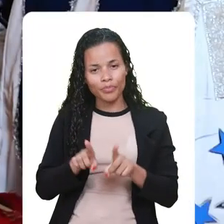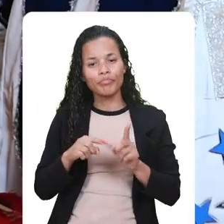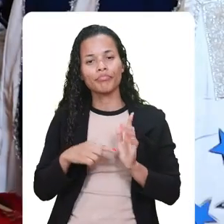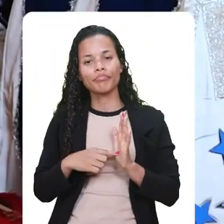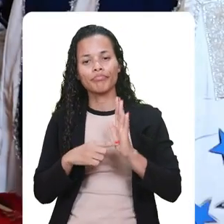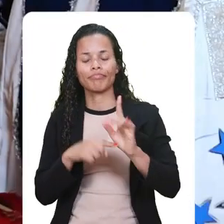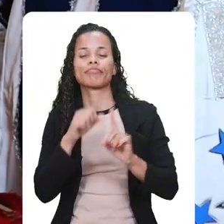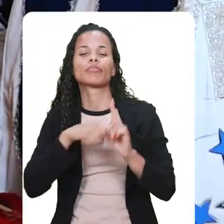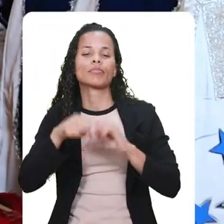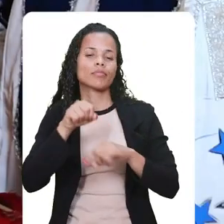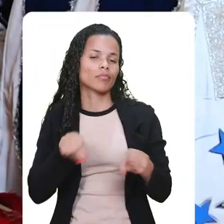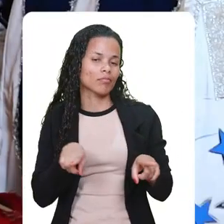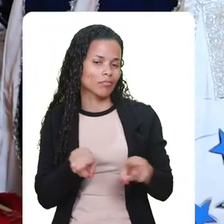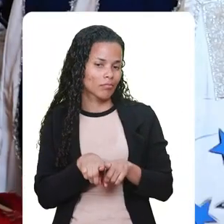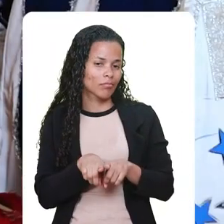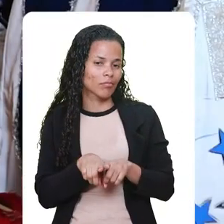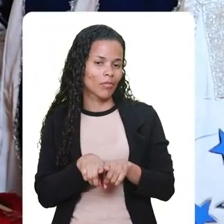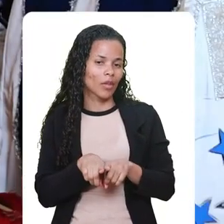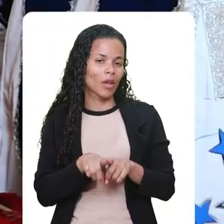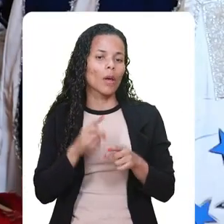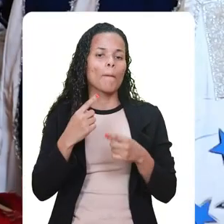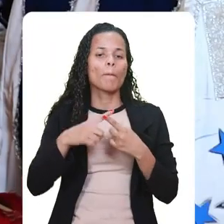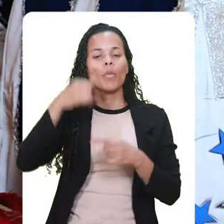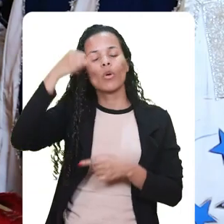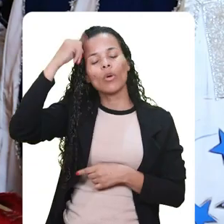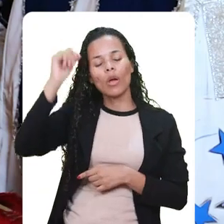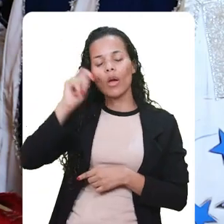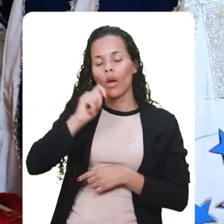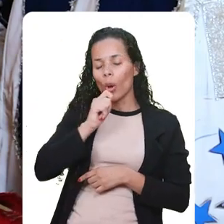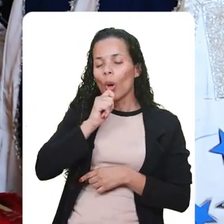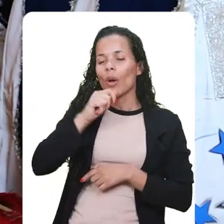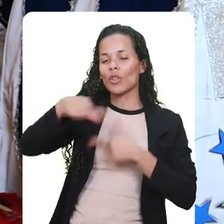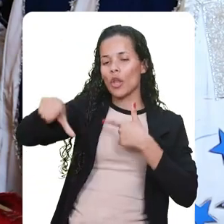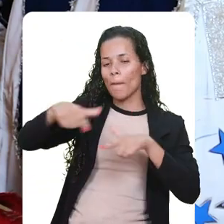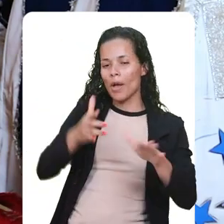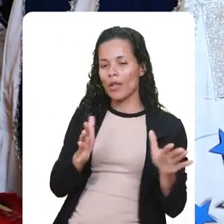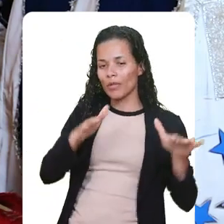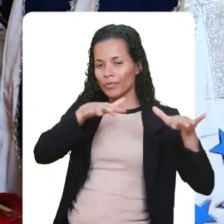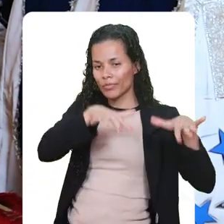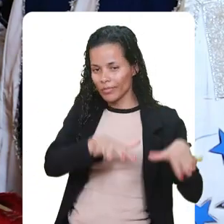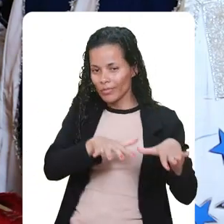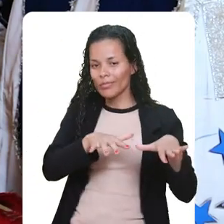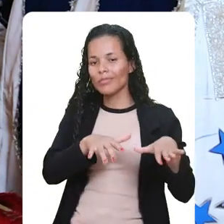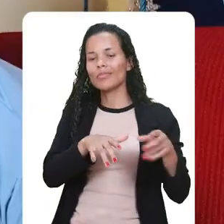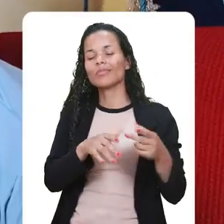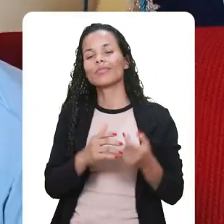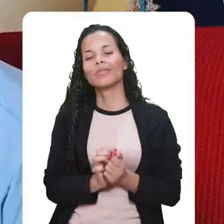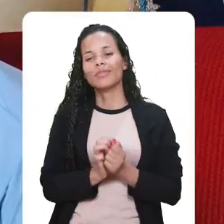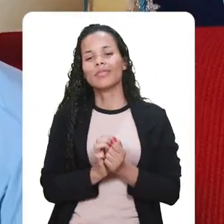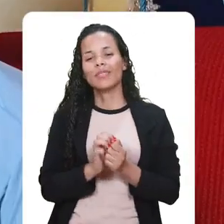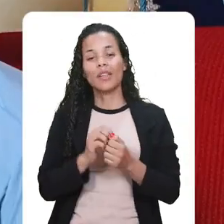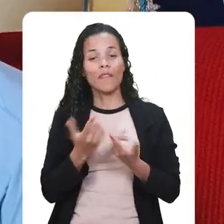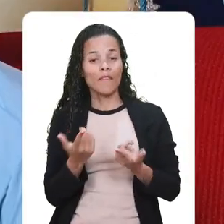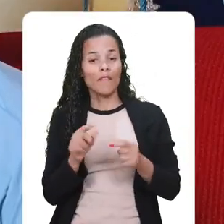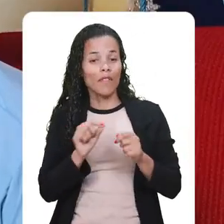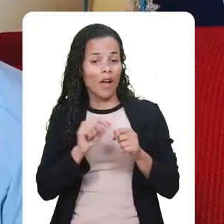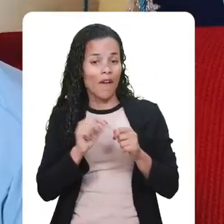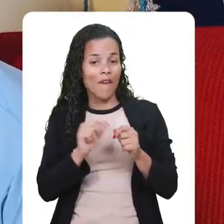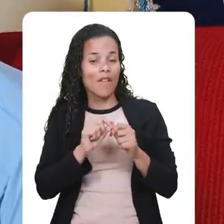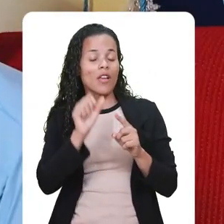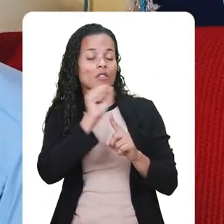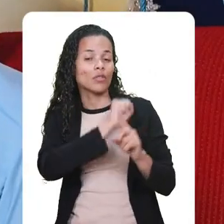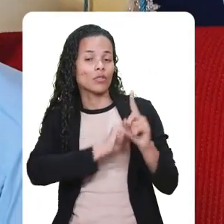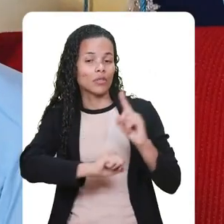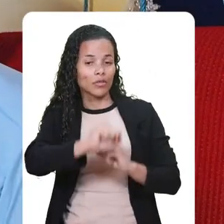benefícios sociais em cima do boi de buzina, porque a gente trabalha com inclusão, a gente